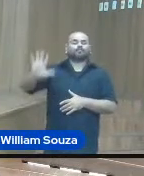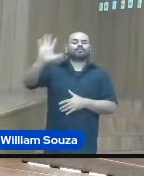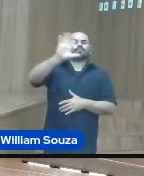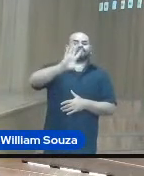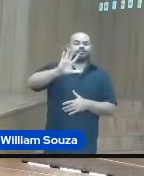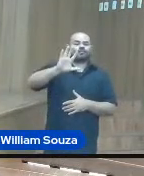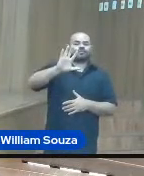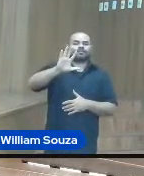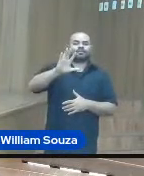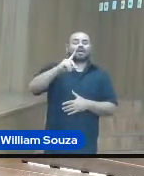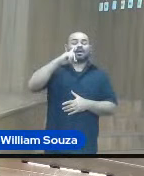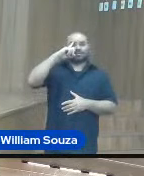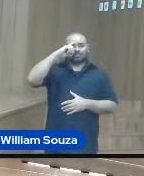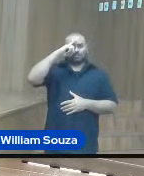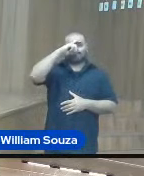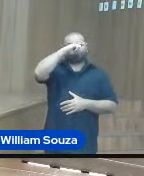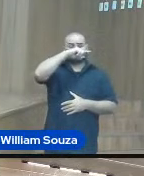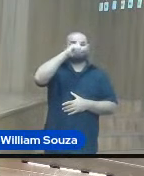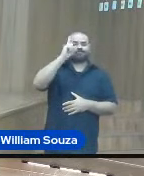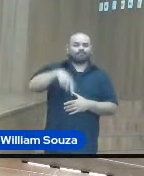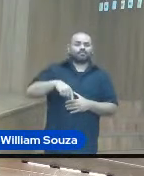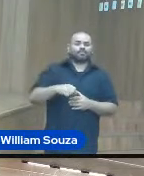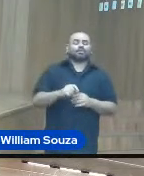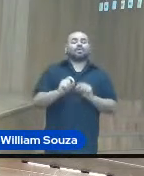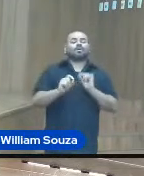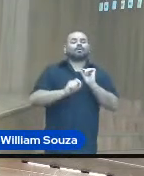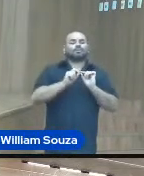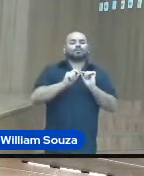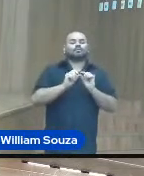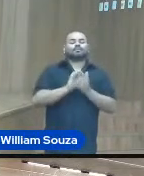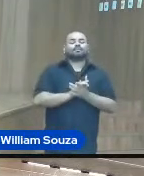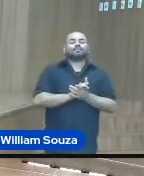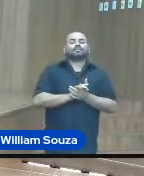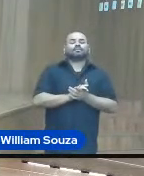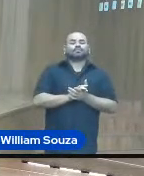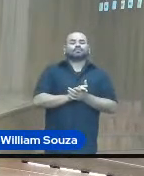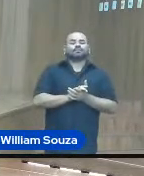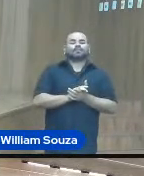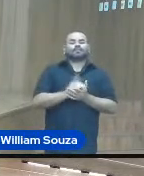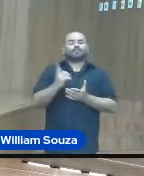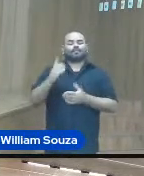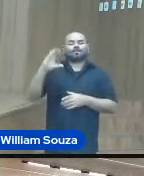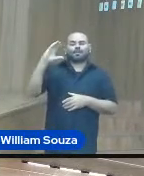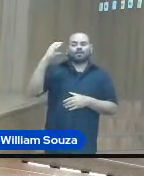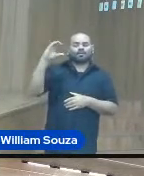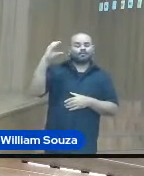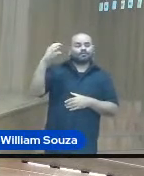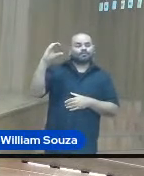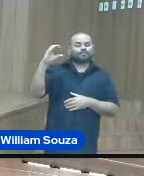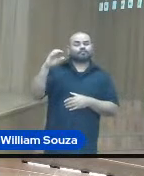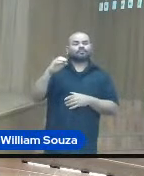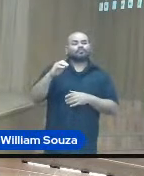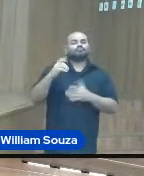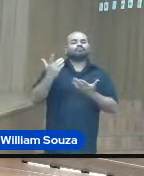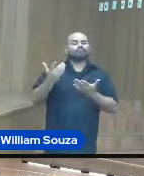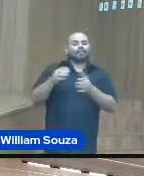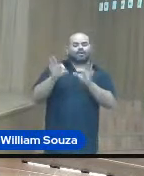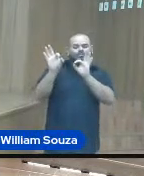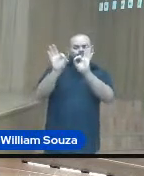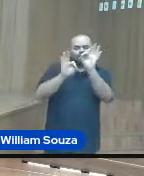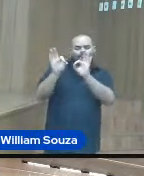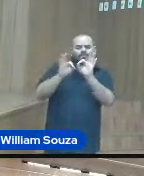muito complicada. E aí, boa parte daqueles cientistas que trabalharam no final do século